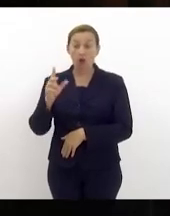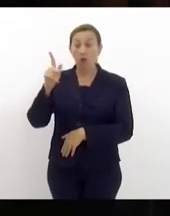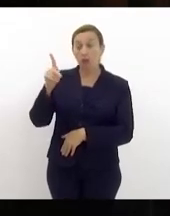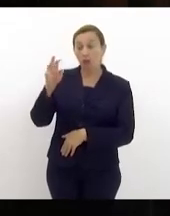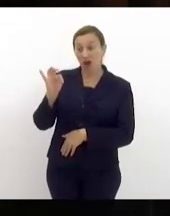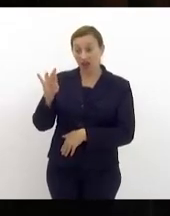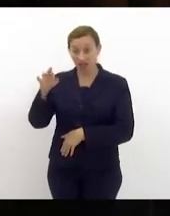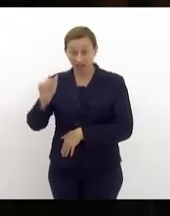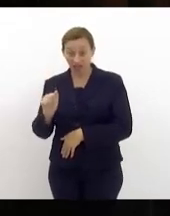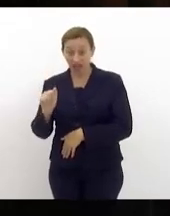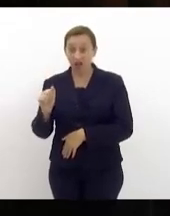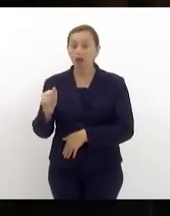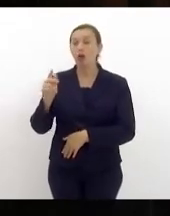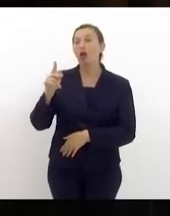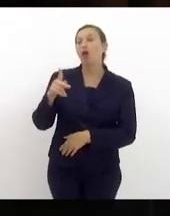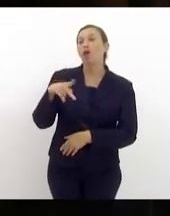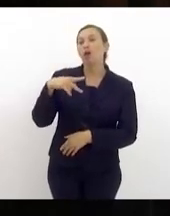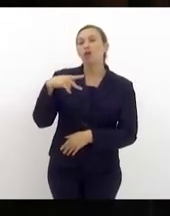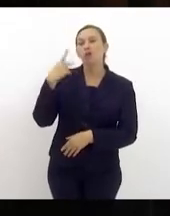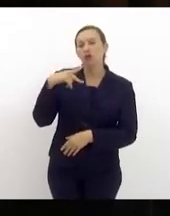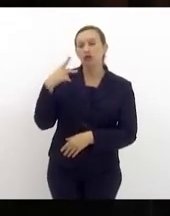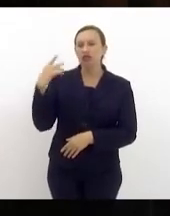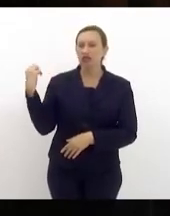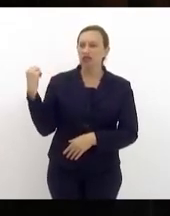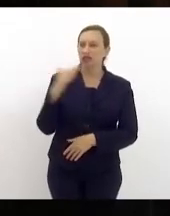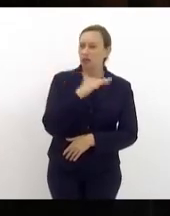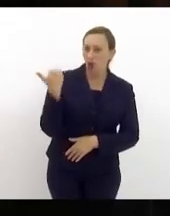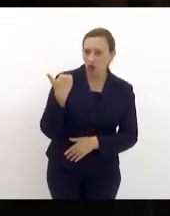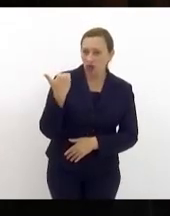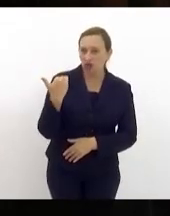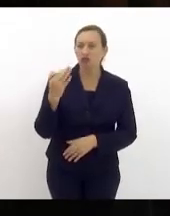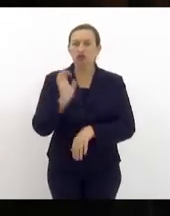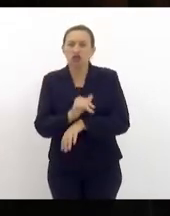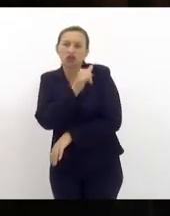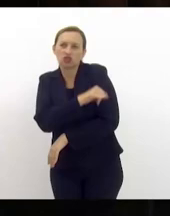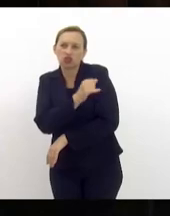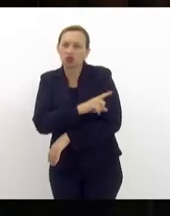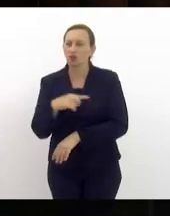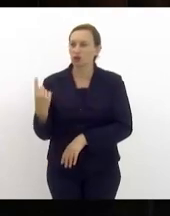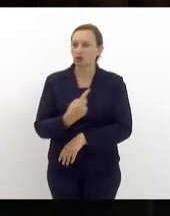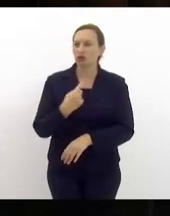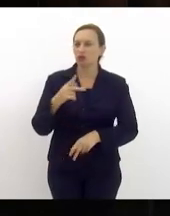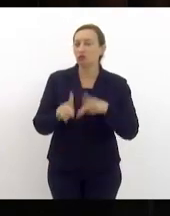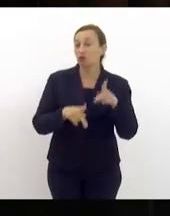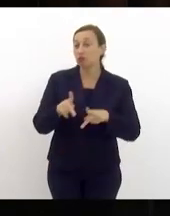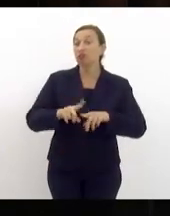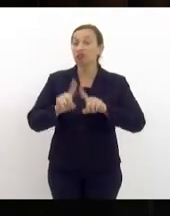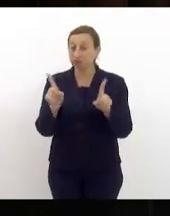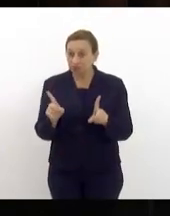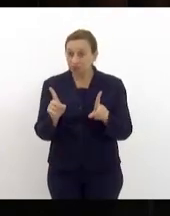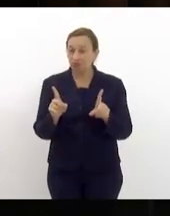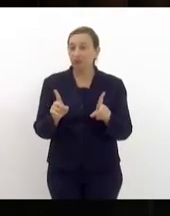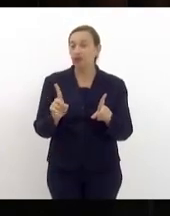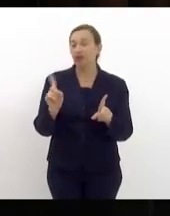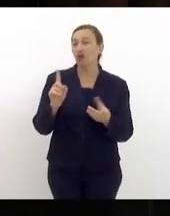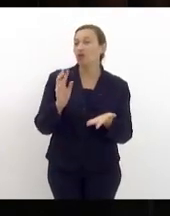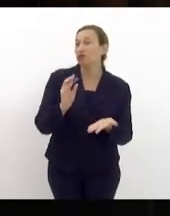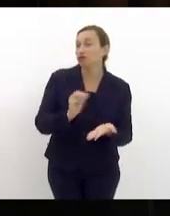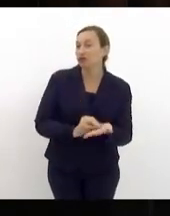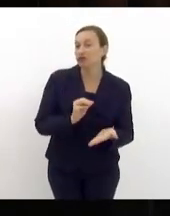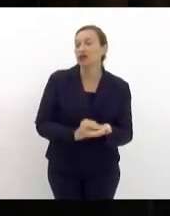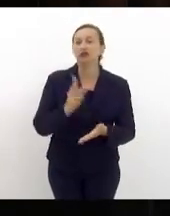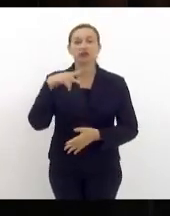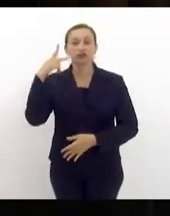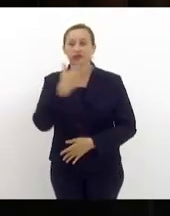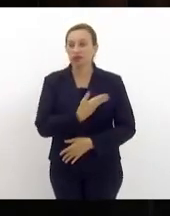não ter garantido a possibilidade de sustento no Rio de Janeiro para a nossa população. Mas não faltam aí